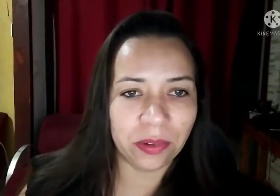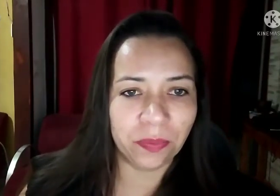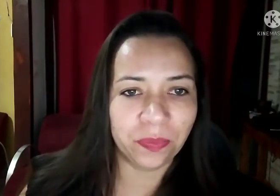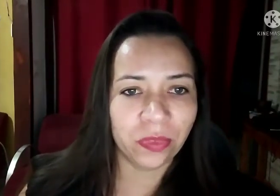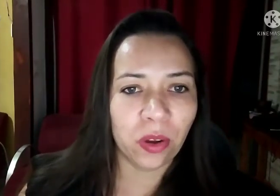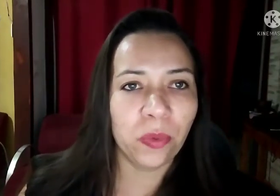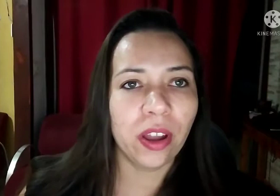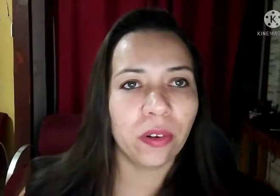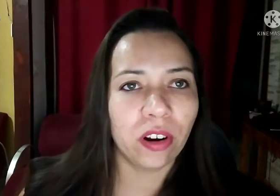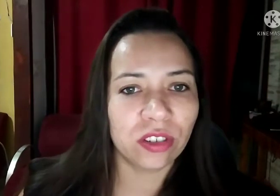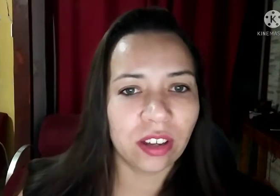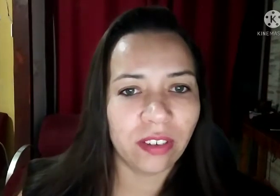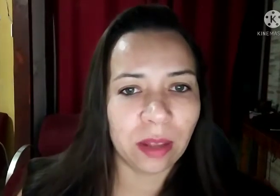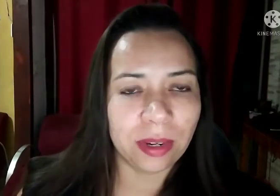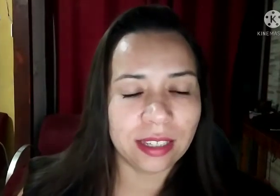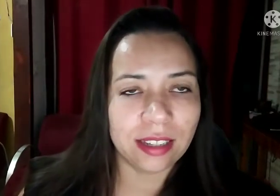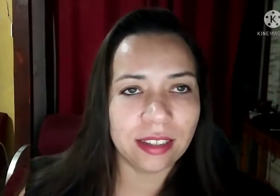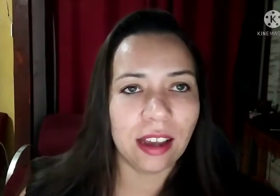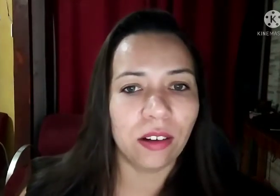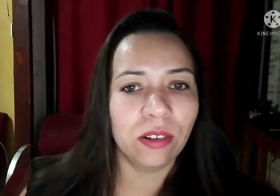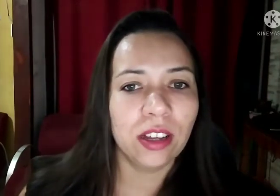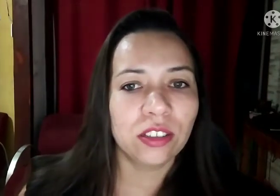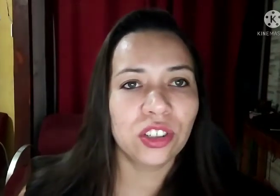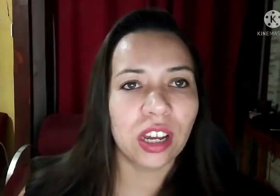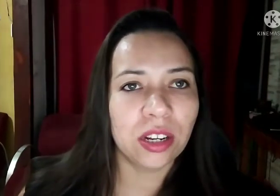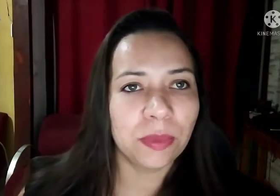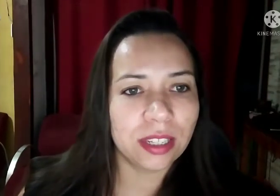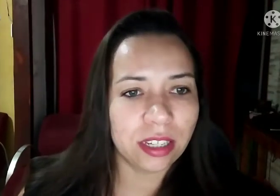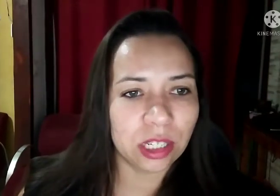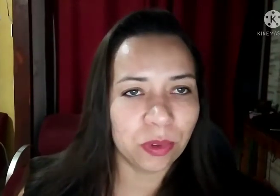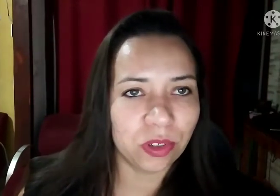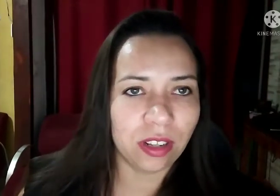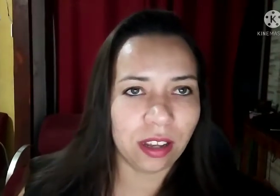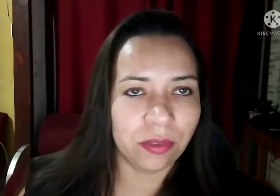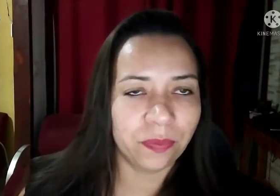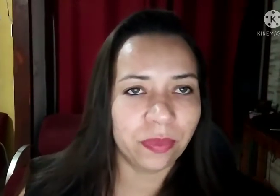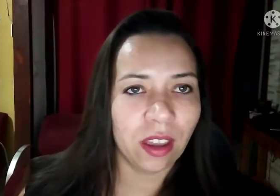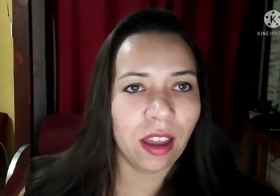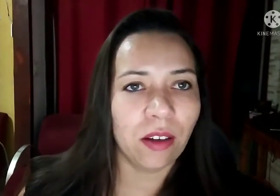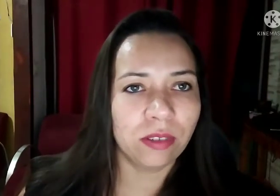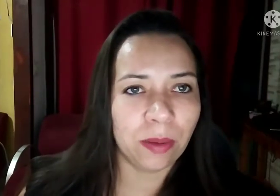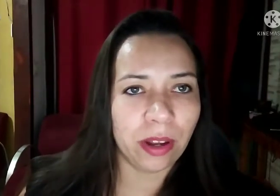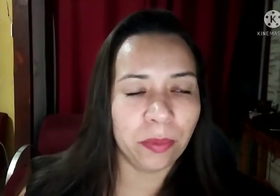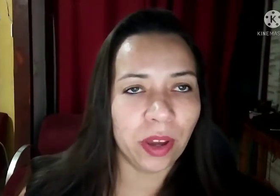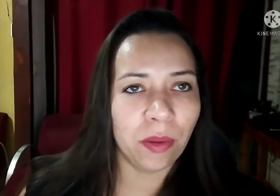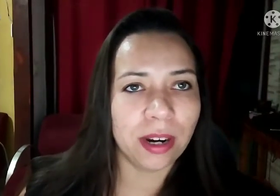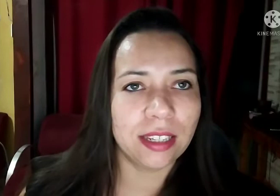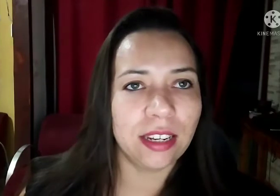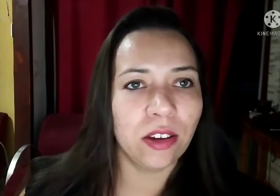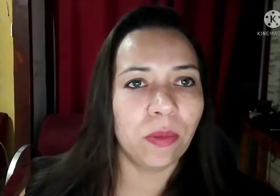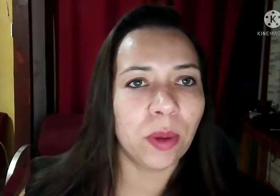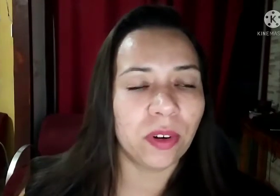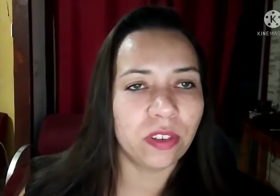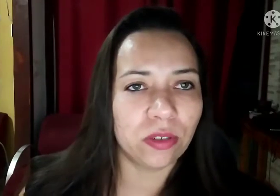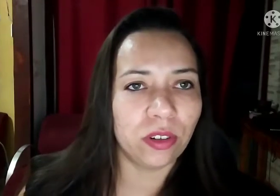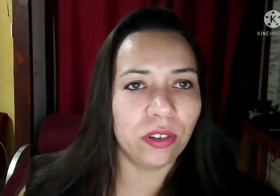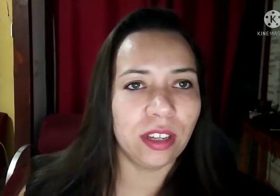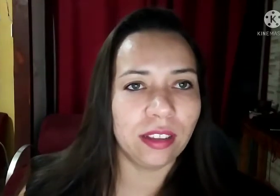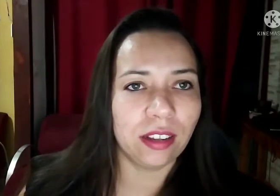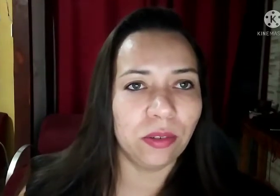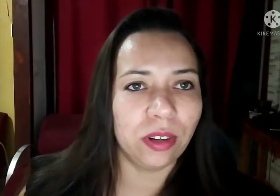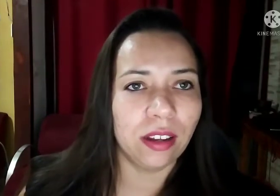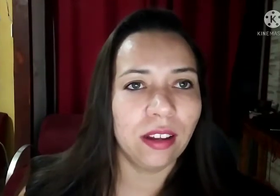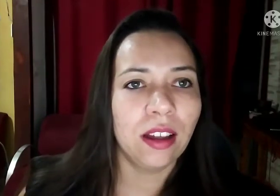no Brasil, um recorte da fala presidencial de Jair Messias Bolsonaro. É um trabalho meu em parceria com minha